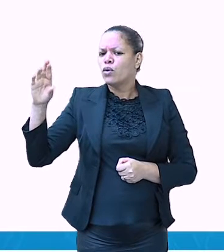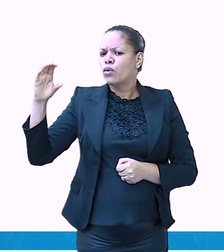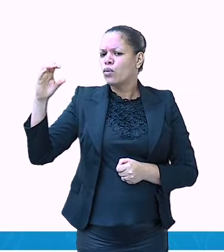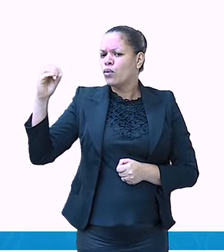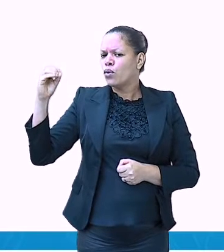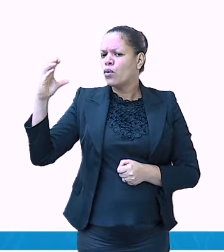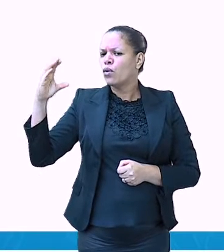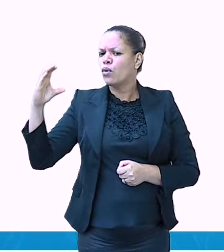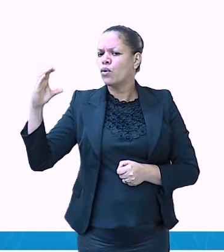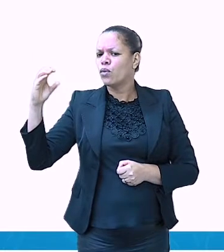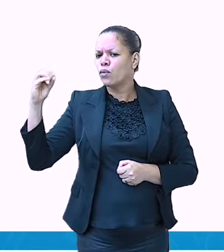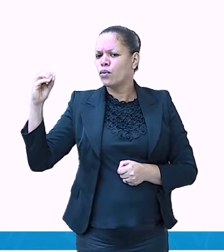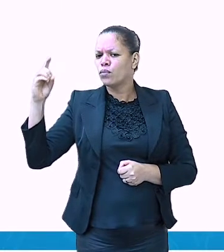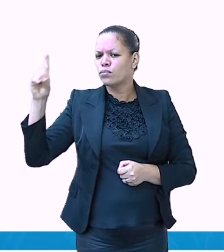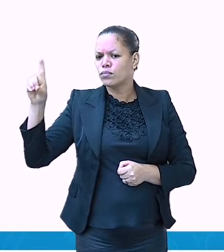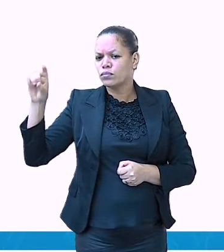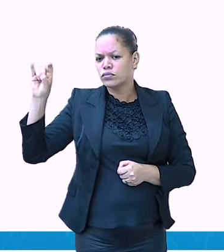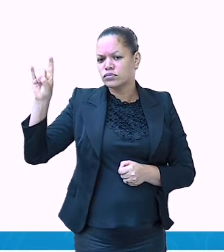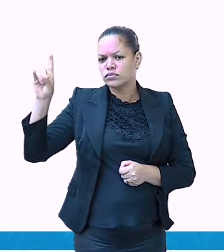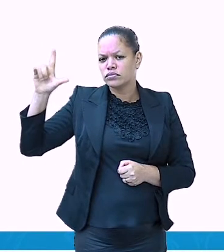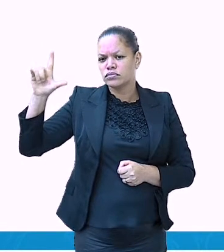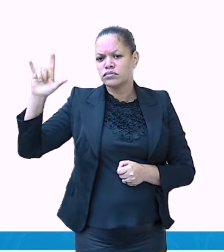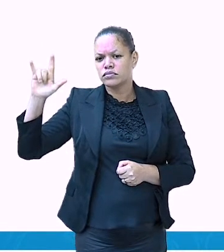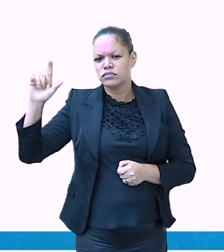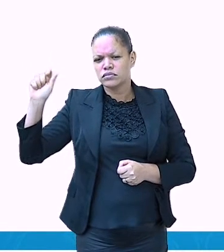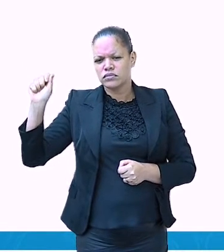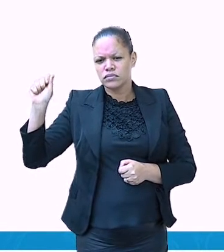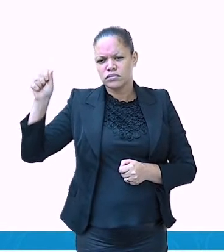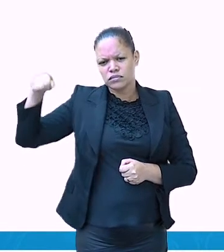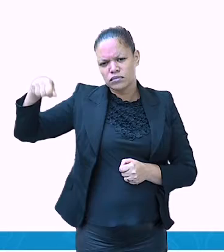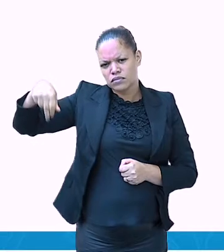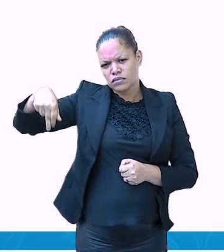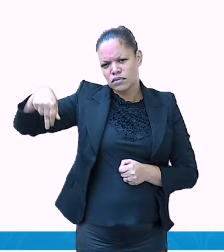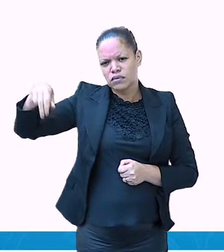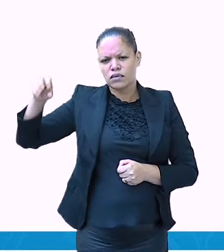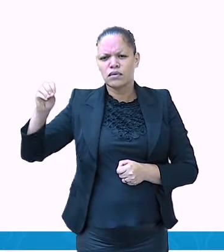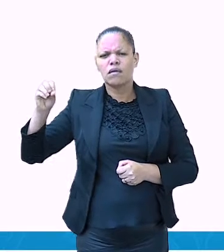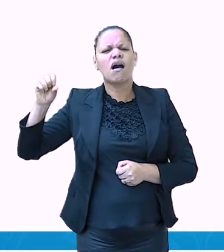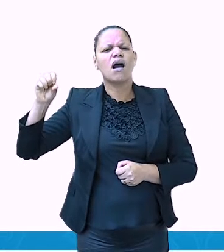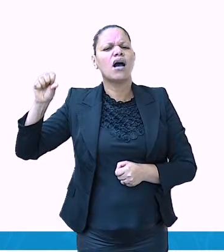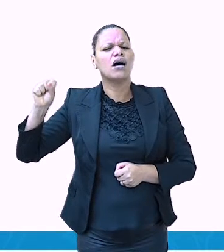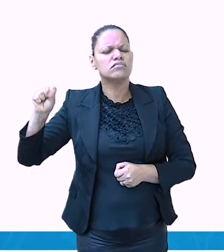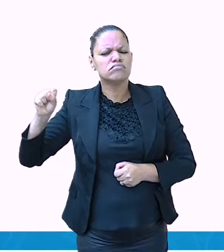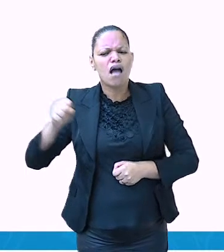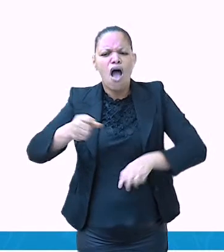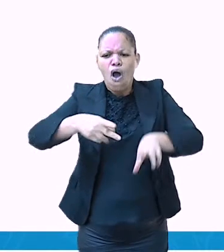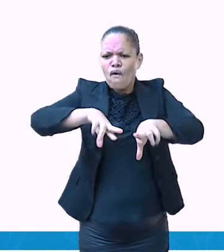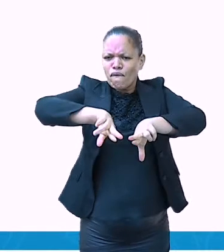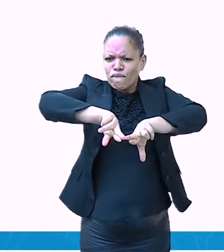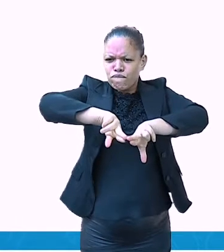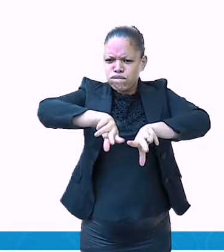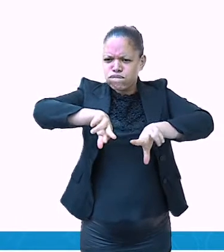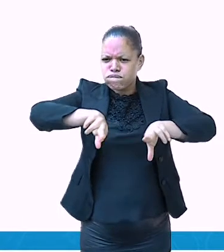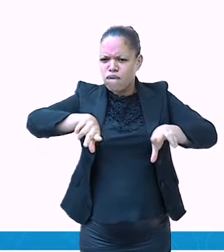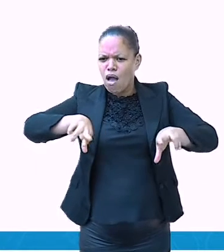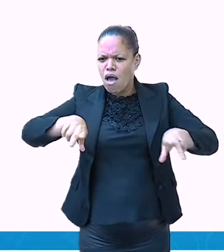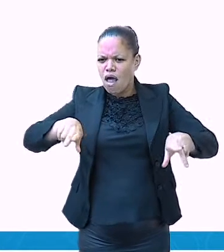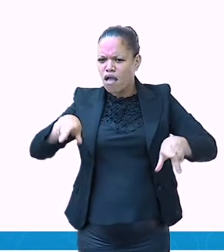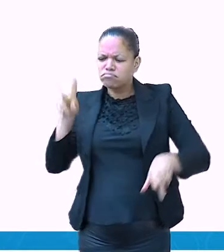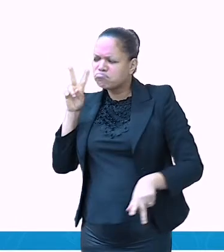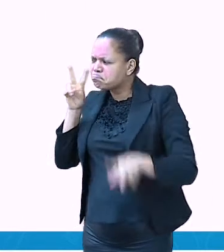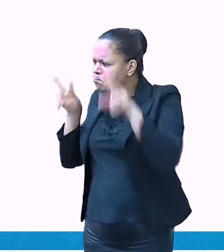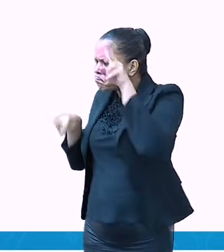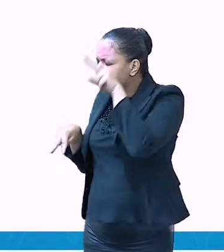um jacaré e de um crocodilo? Vocês sabem qual é a diferença deles? Olha as